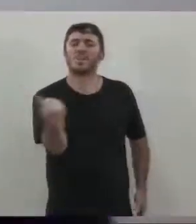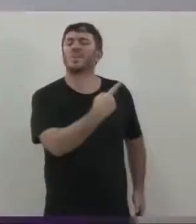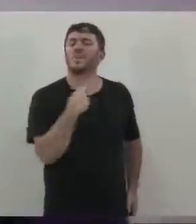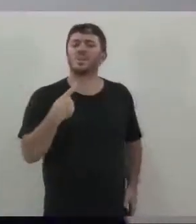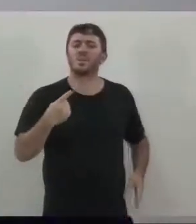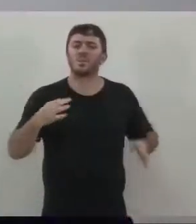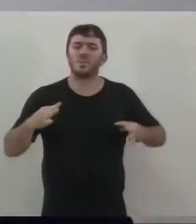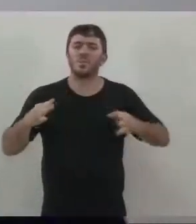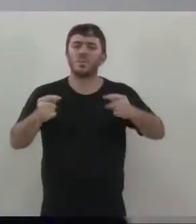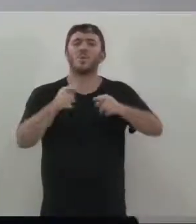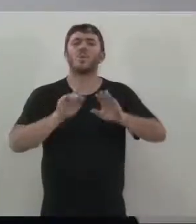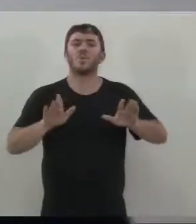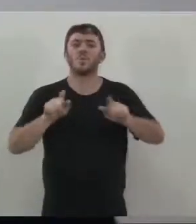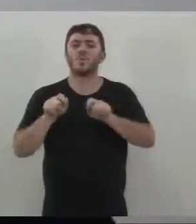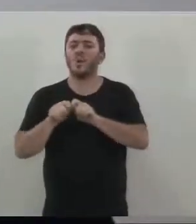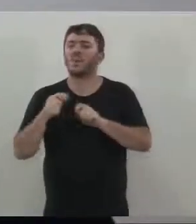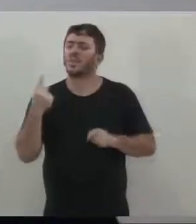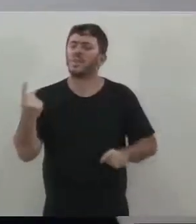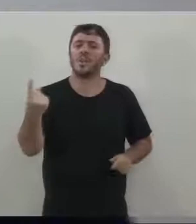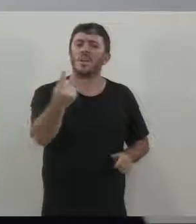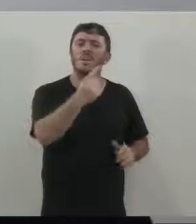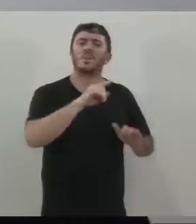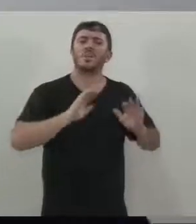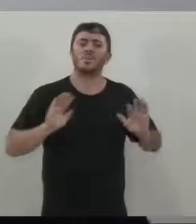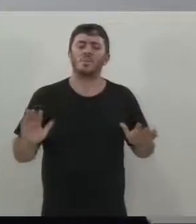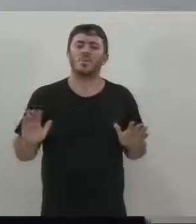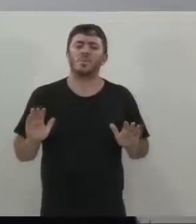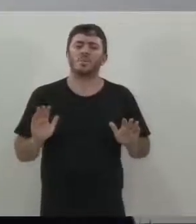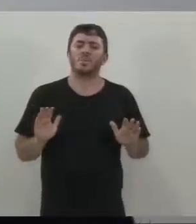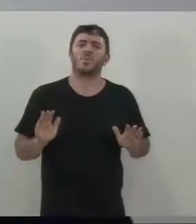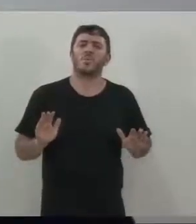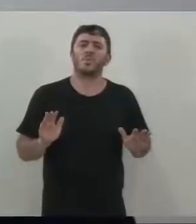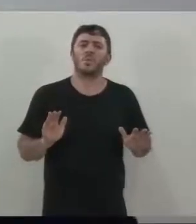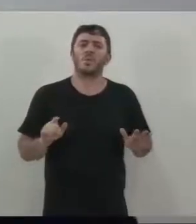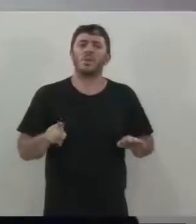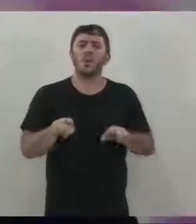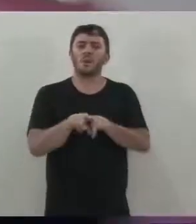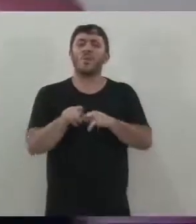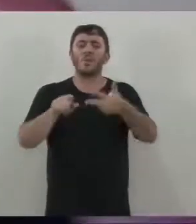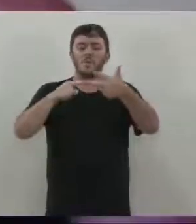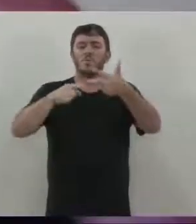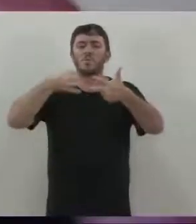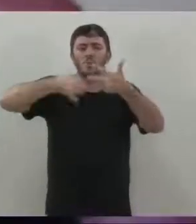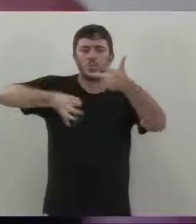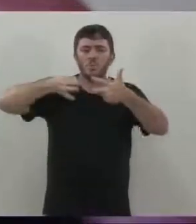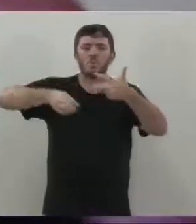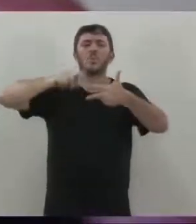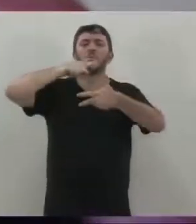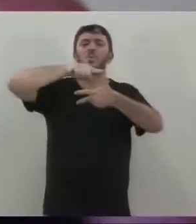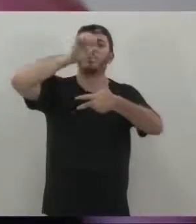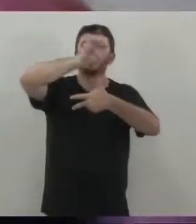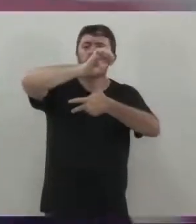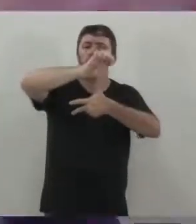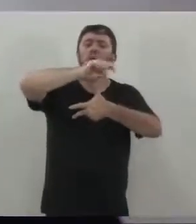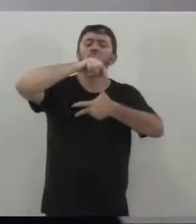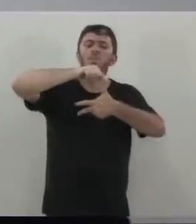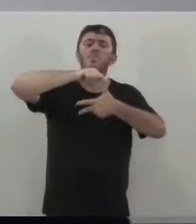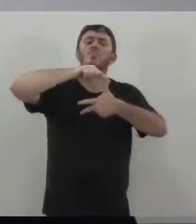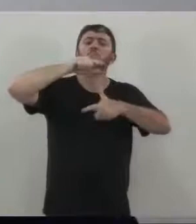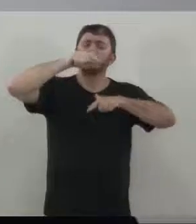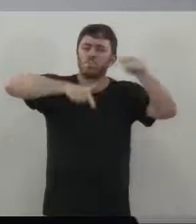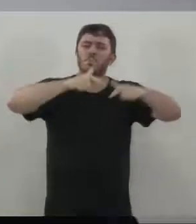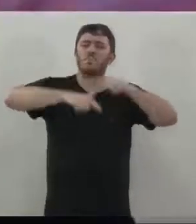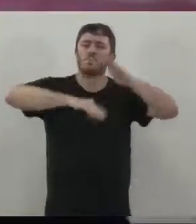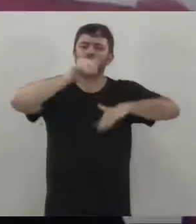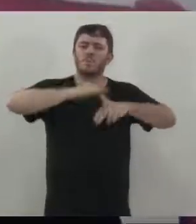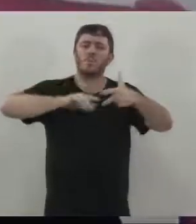qual a sua função, a justiça, o executivo, o seu poder de executar, o